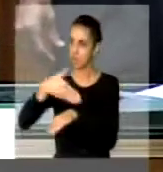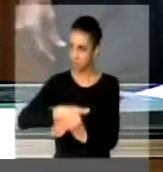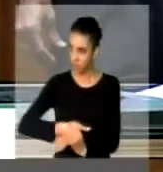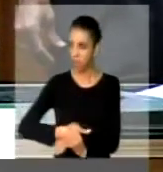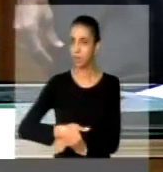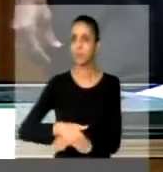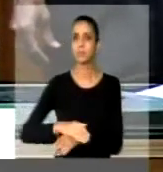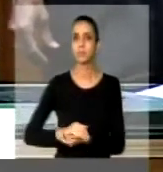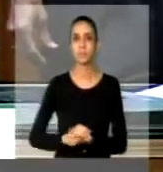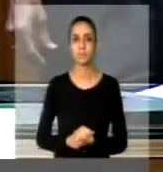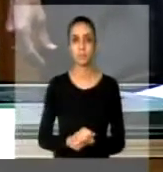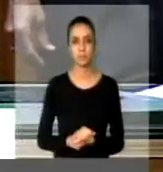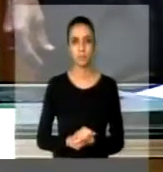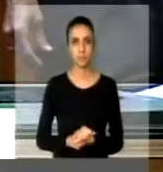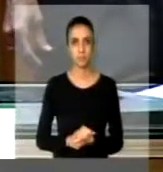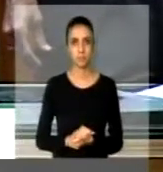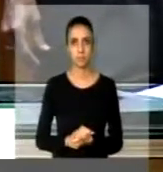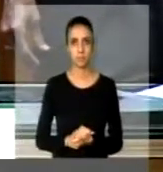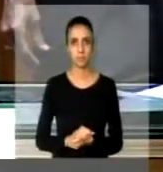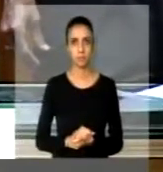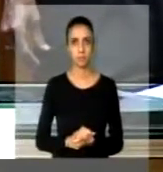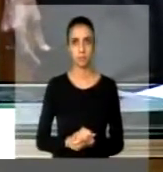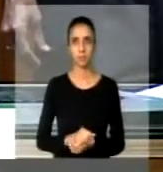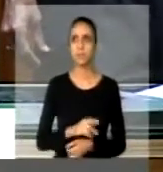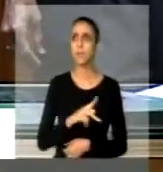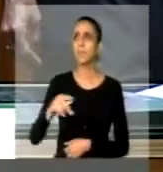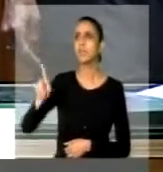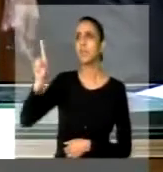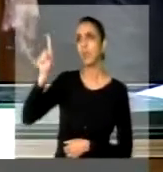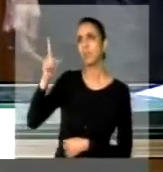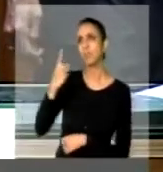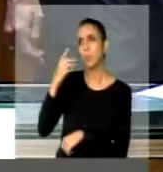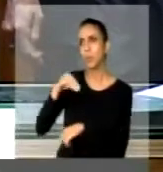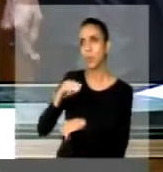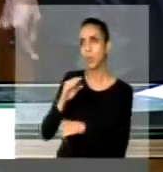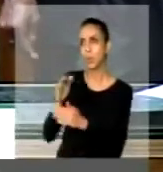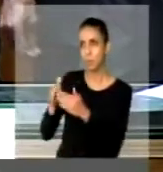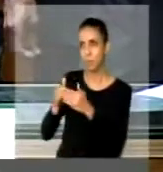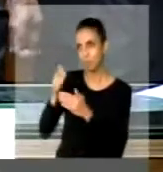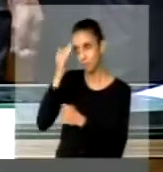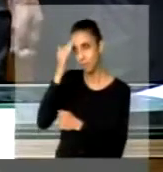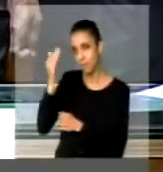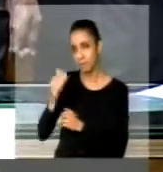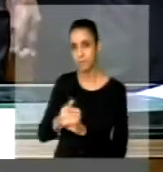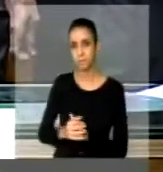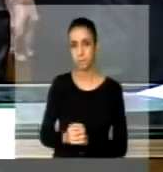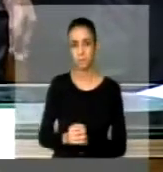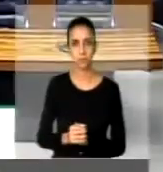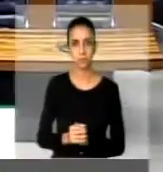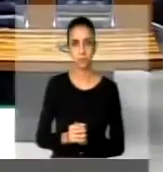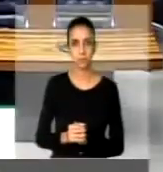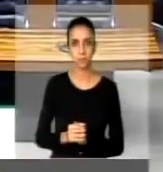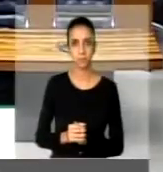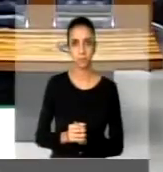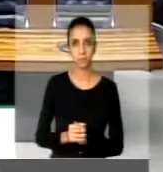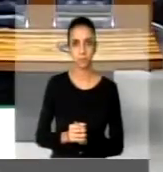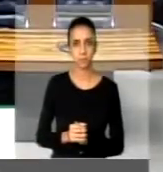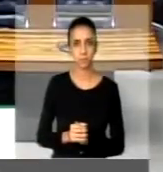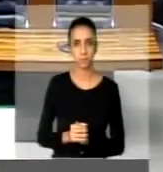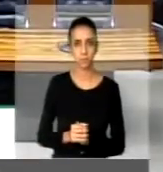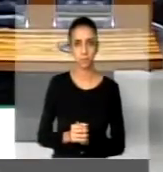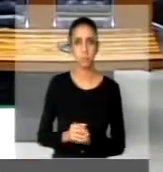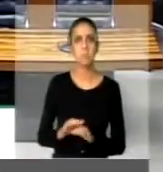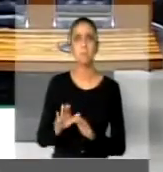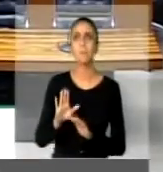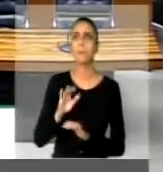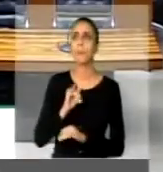Começar a sessão solene. Senhor presidente, só um minutinho, por favor. Pois não, deputada. Obrigada. Senhor presidente,